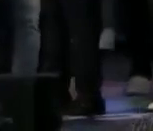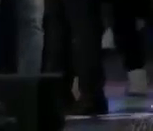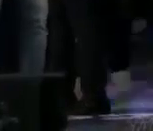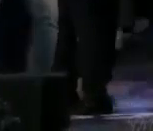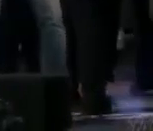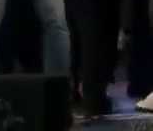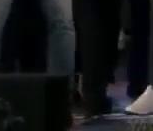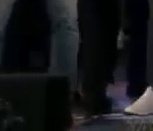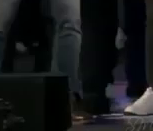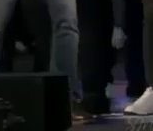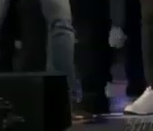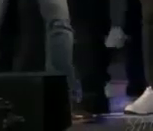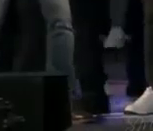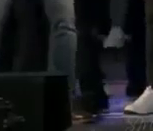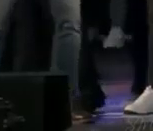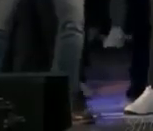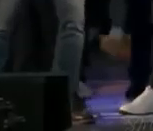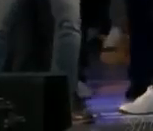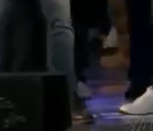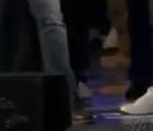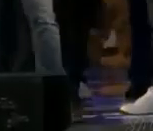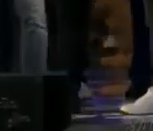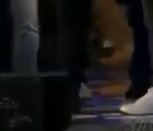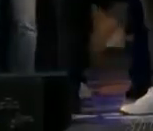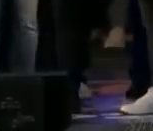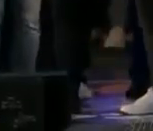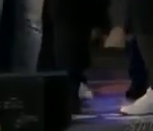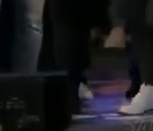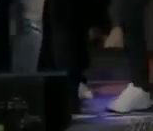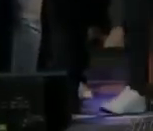Pessoal, dá uma recuadazinha aí de leve aí.